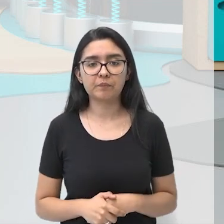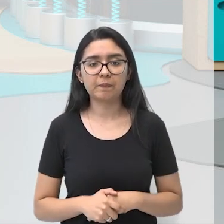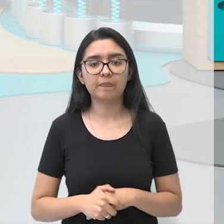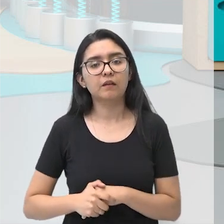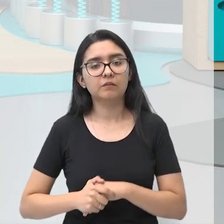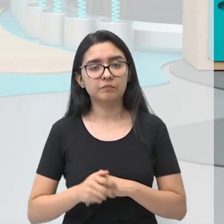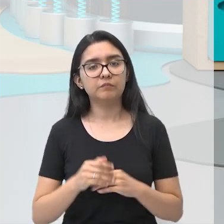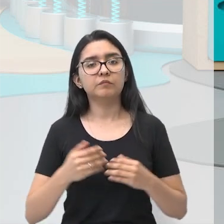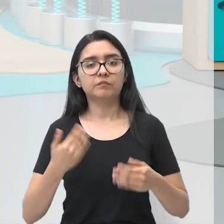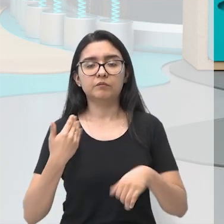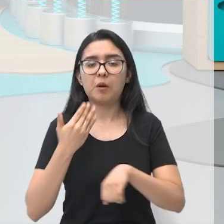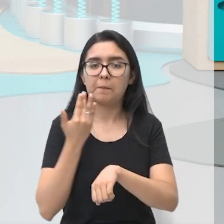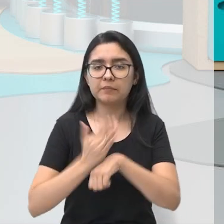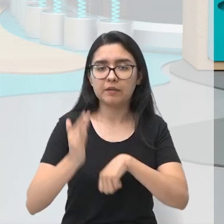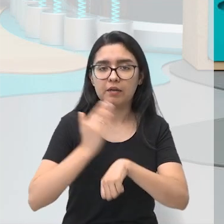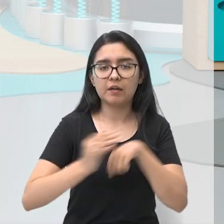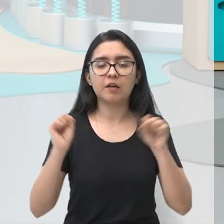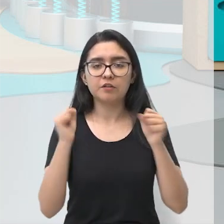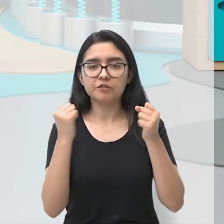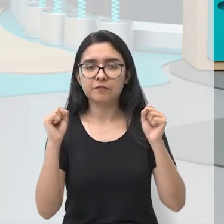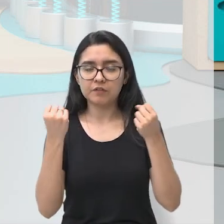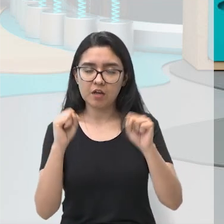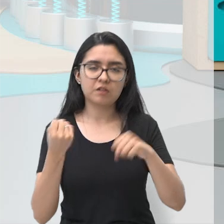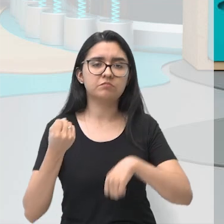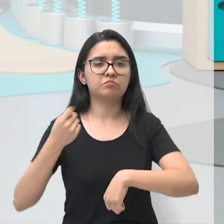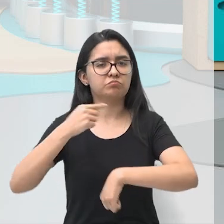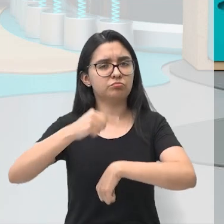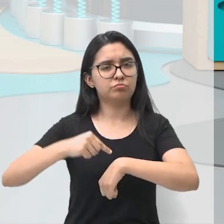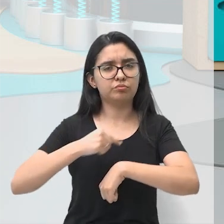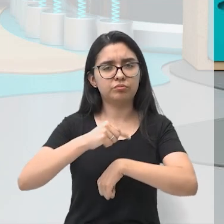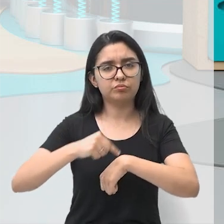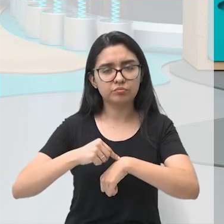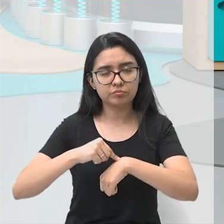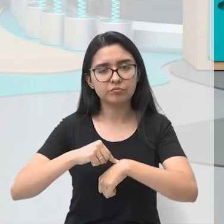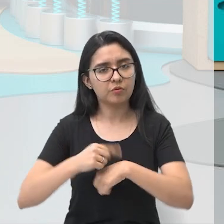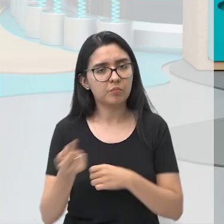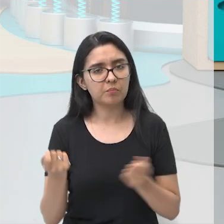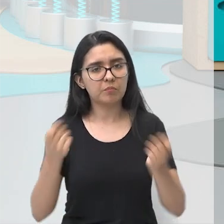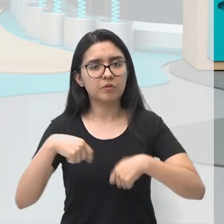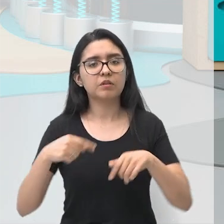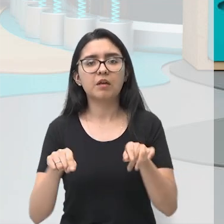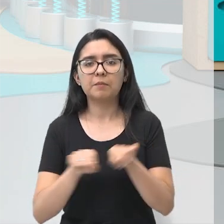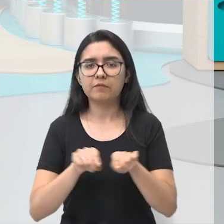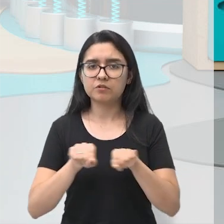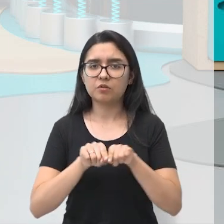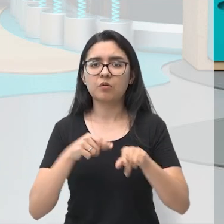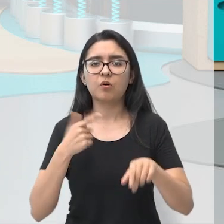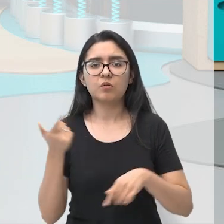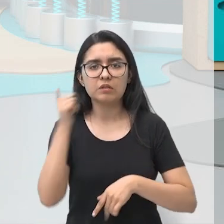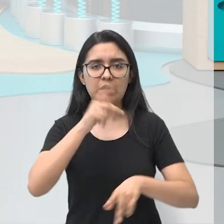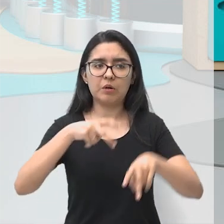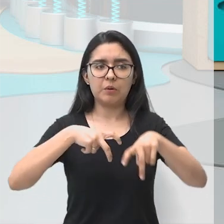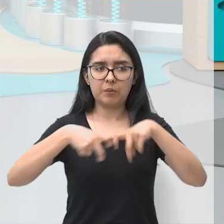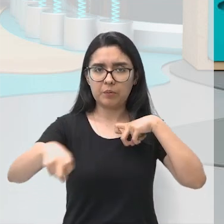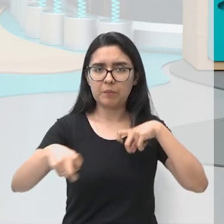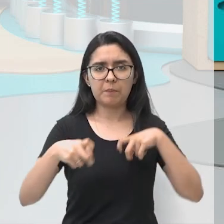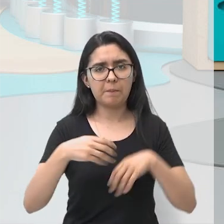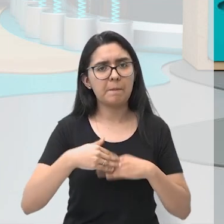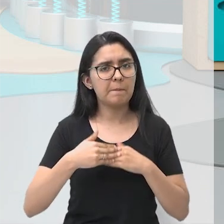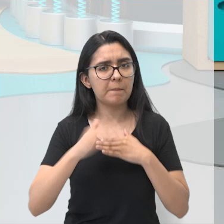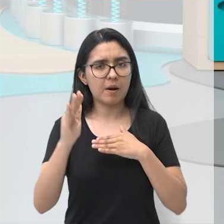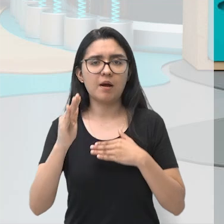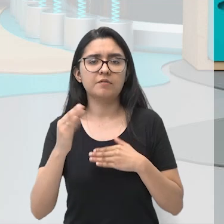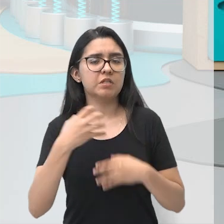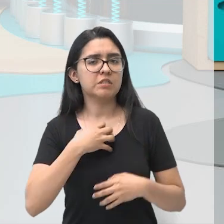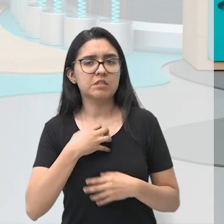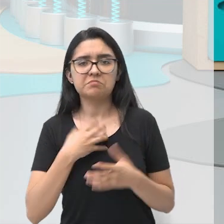a durar mais durante a atividade. E como eu falei, né, você consegue correr mais sem se cansar. Ou manter